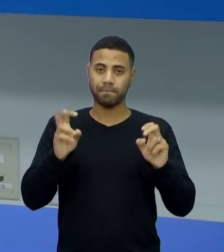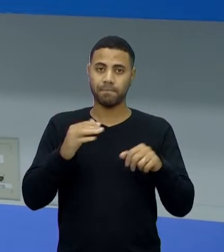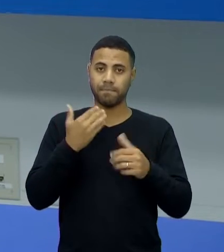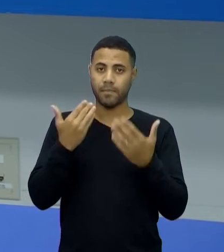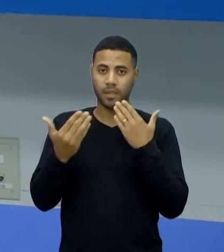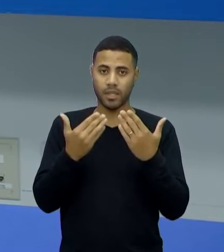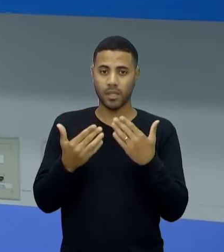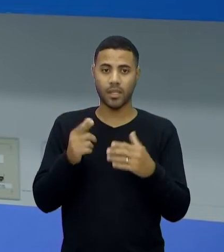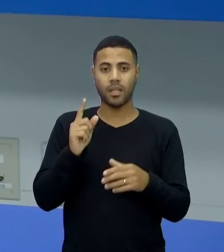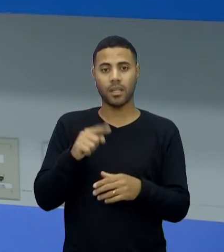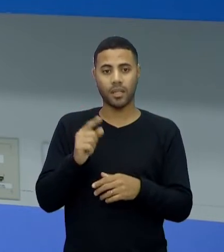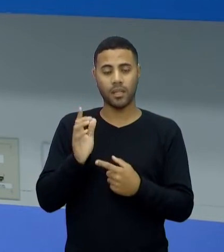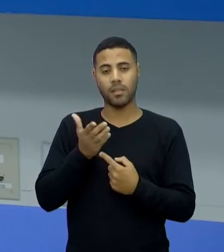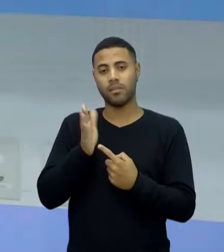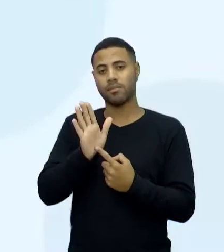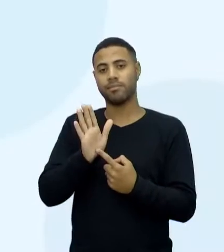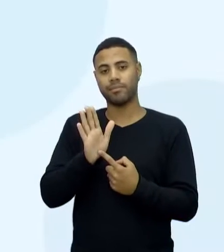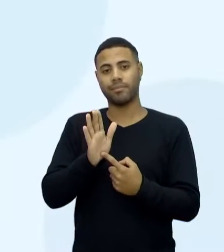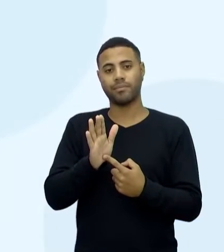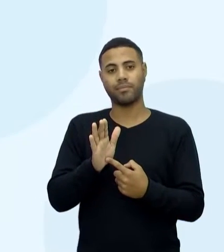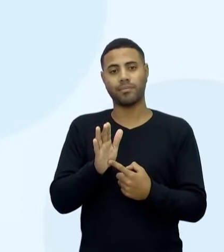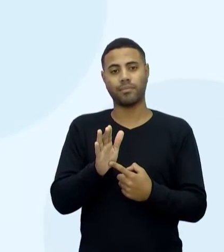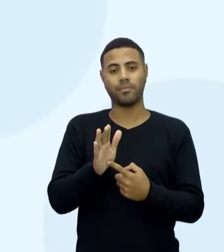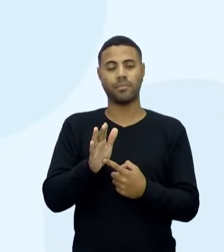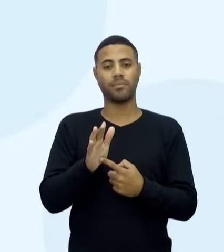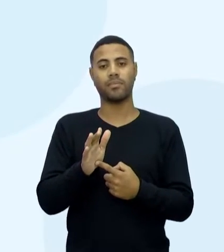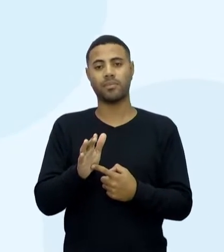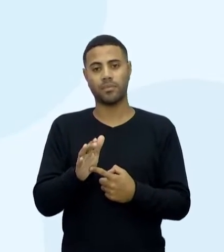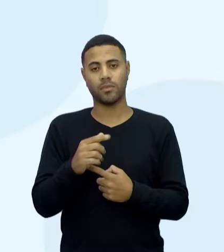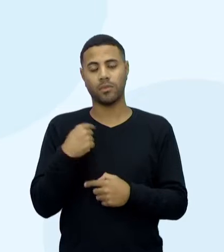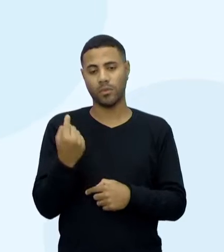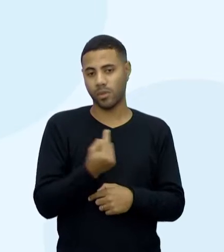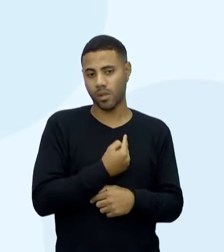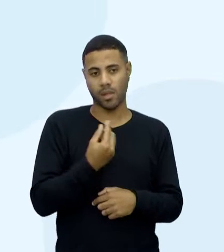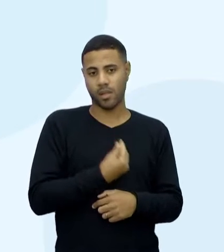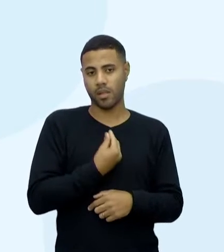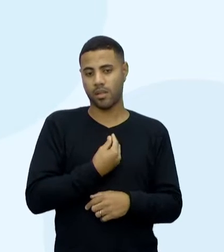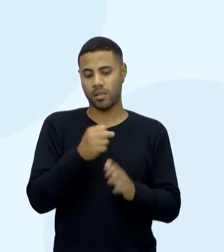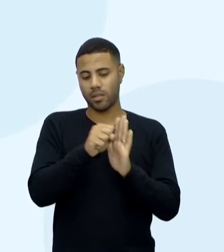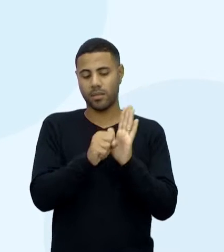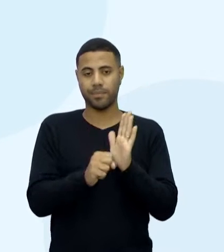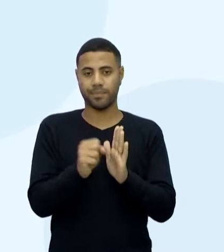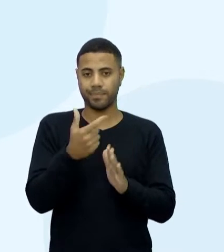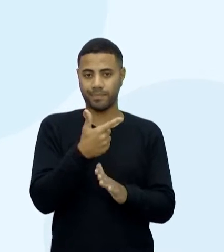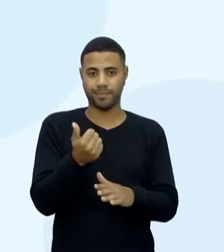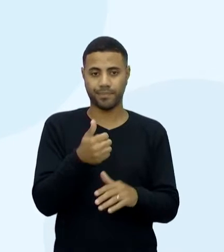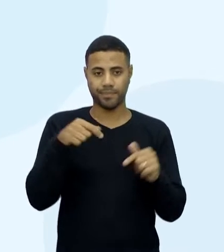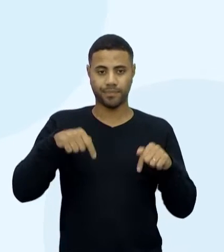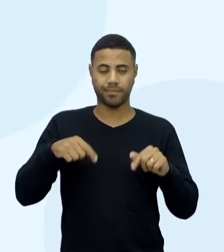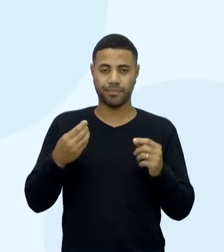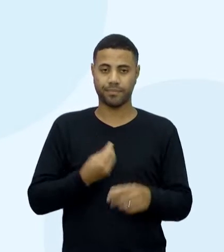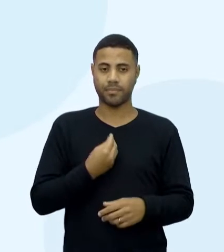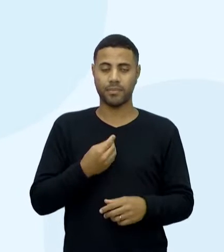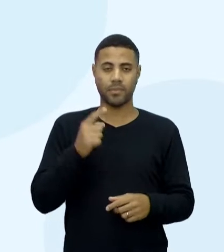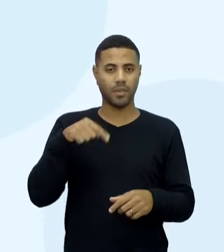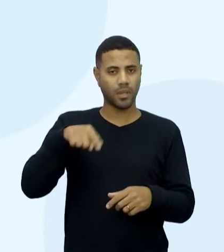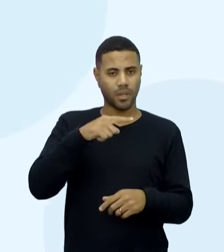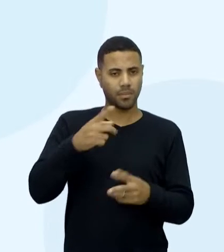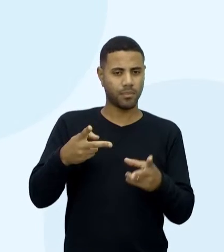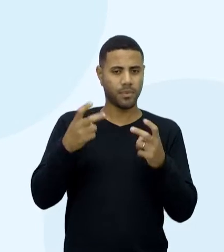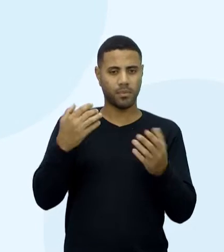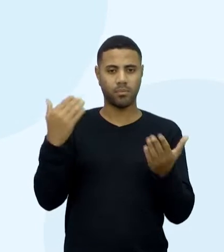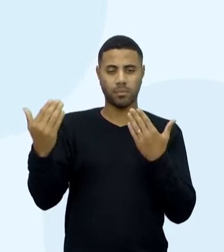é esse que vai aí na tela nós no antropoceno né como vocês já devem ter reparado a